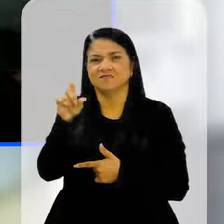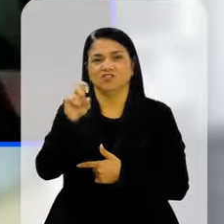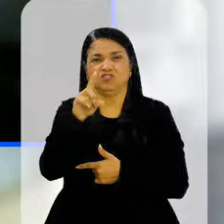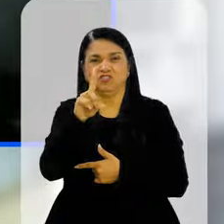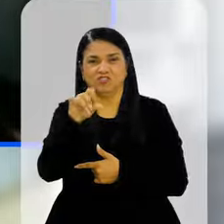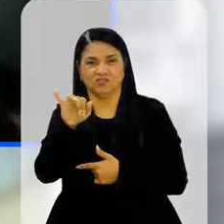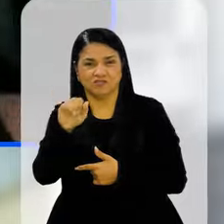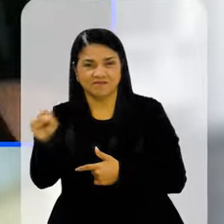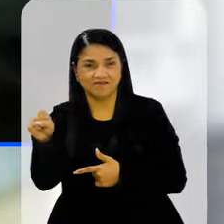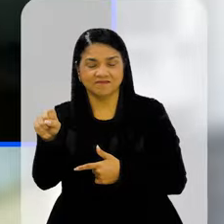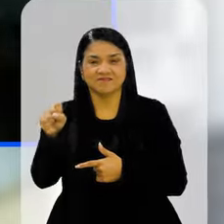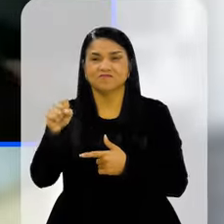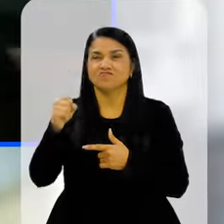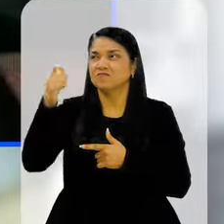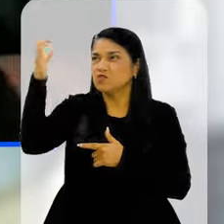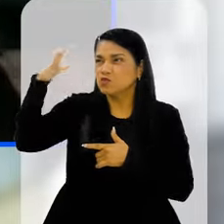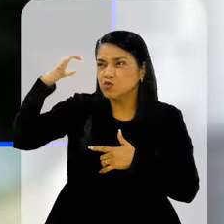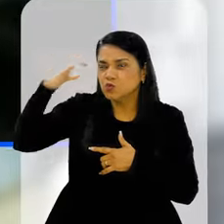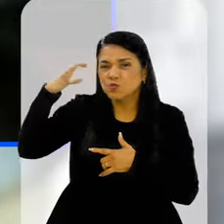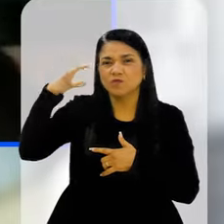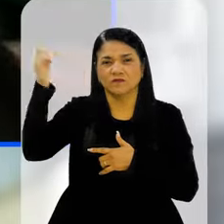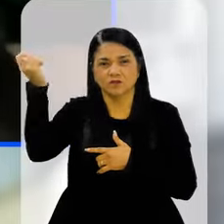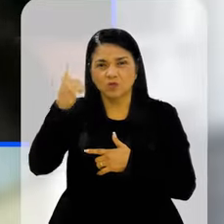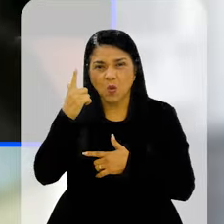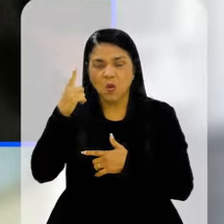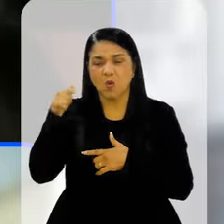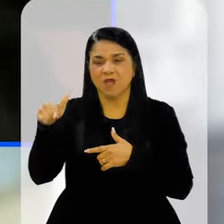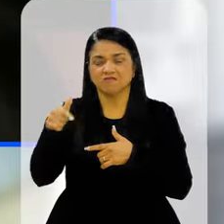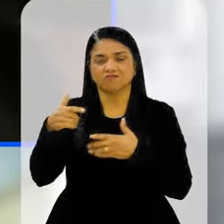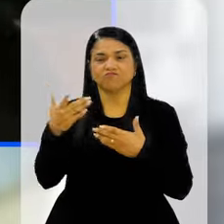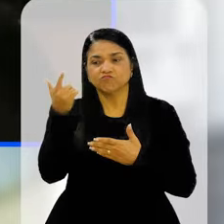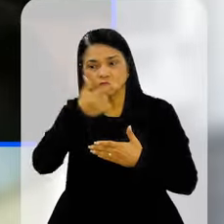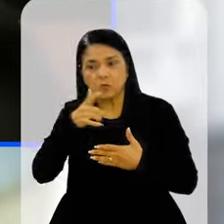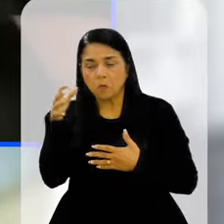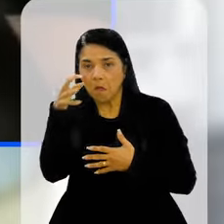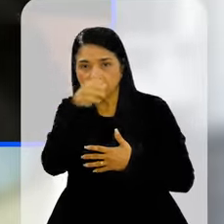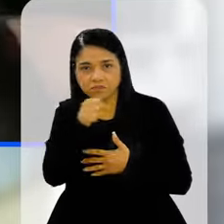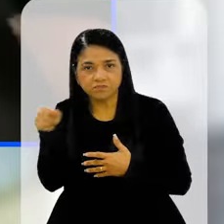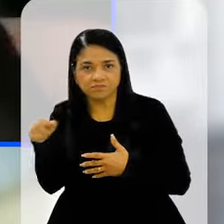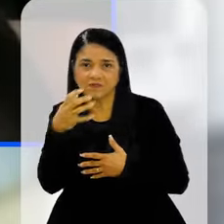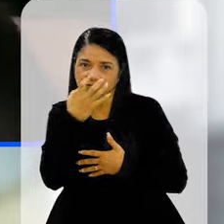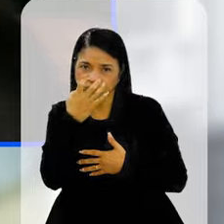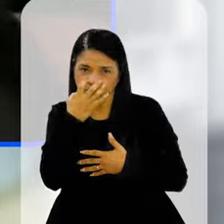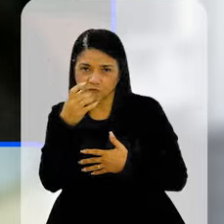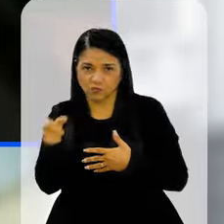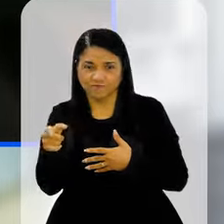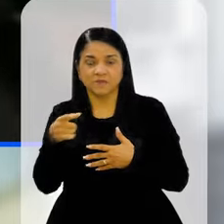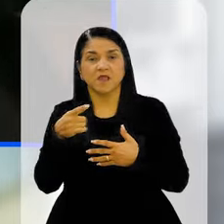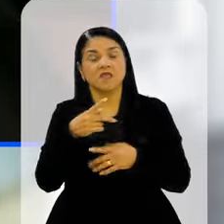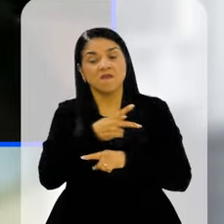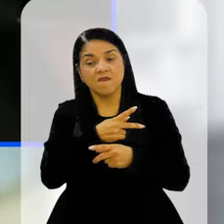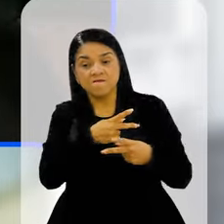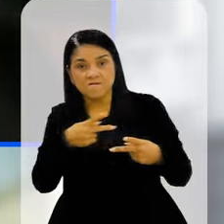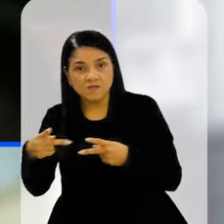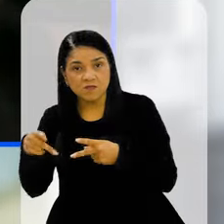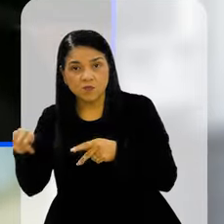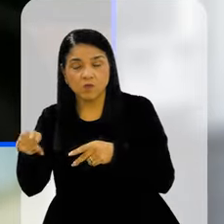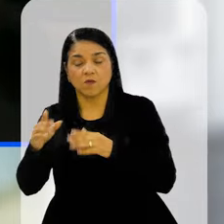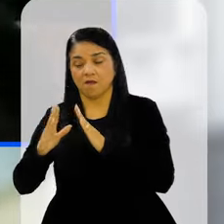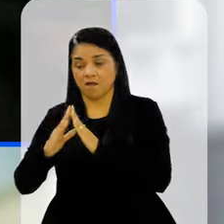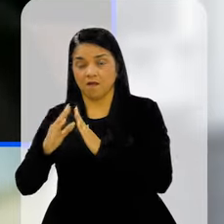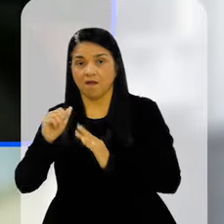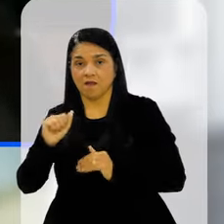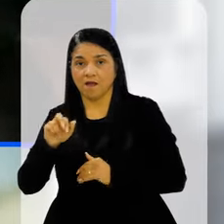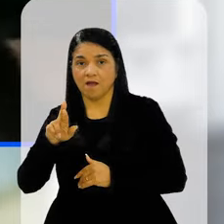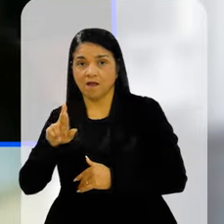chuva, no tempo, a gente invadiu ali a casa, pegou o cachorro, trouxe, né? Hoje ele está com a gente, e fomos visitar os abrigos. Só